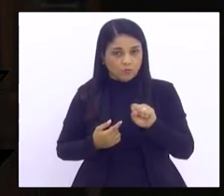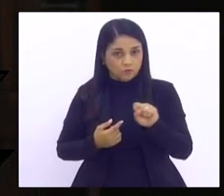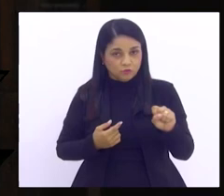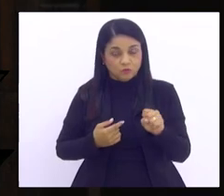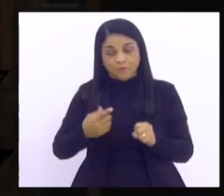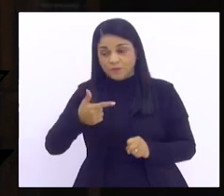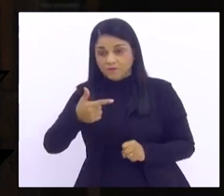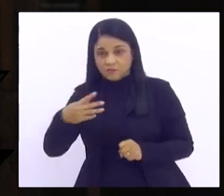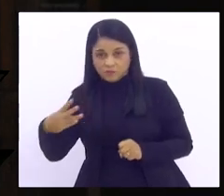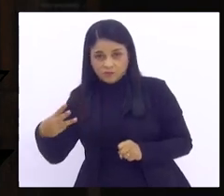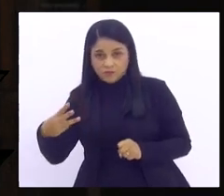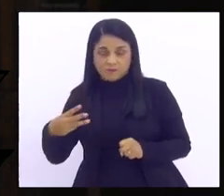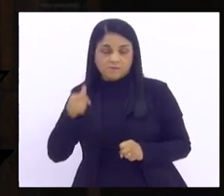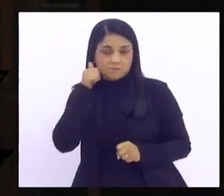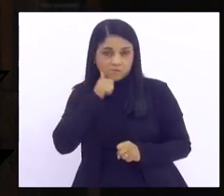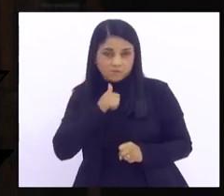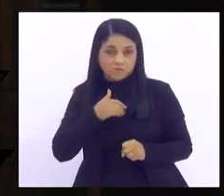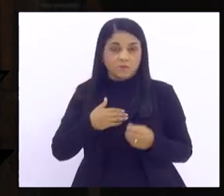fundem, dão as